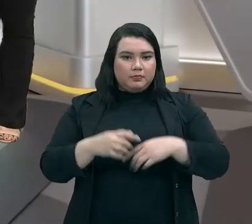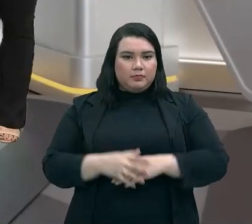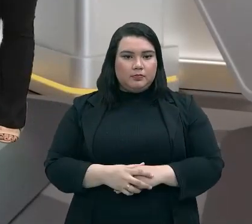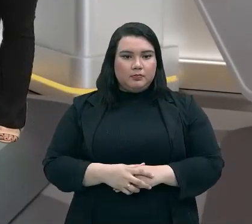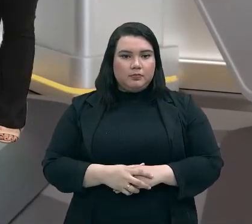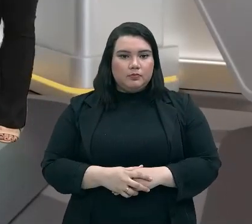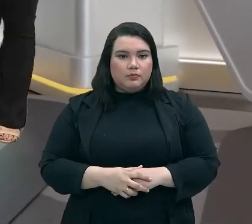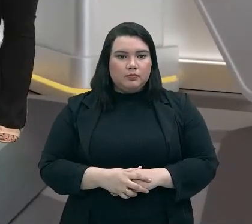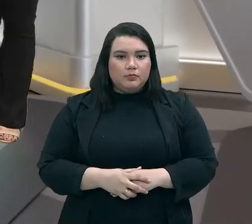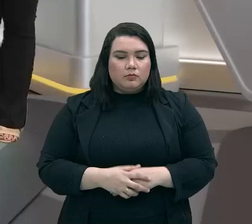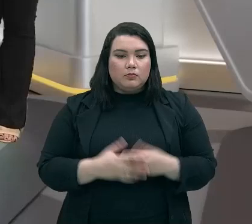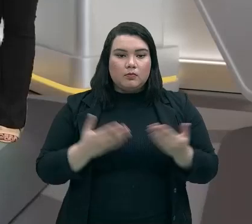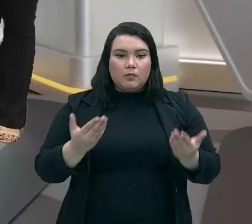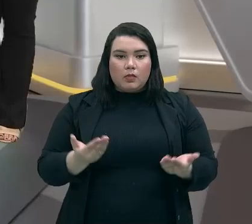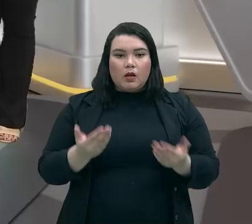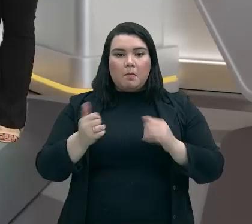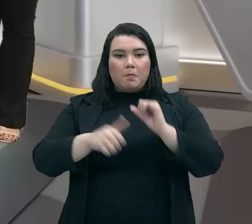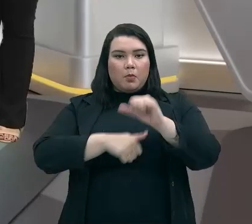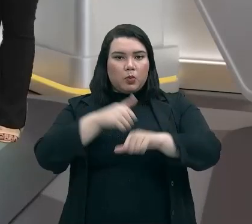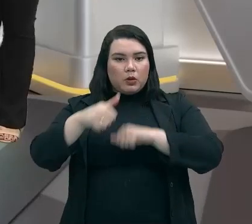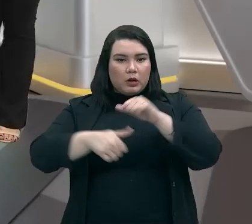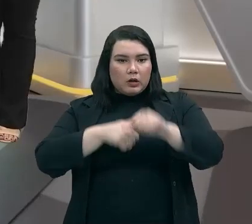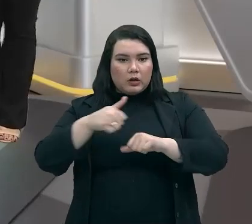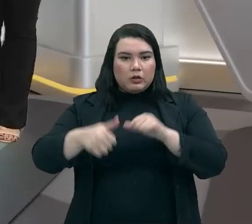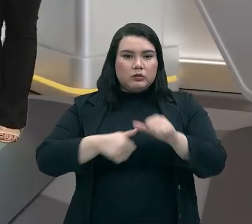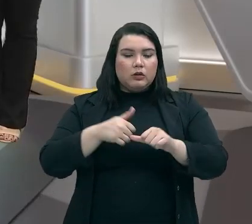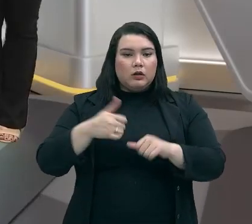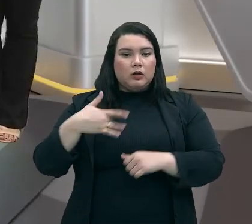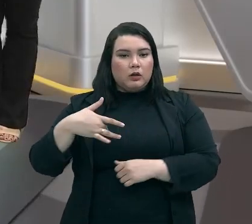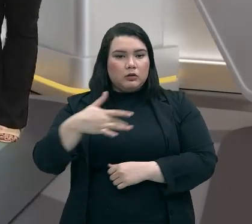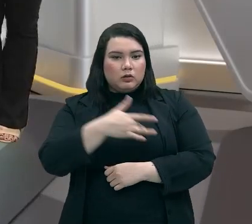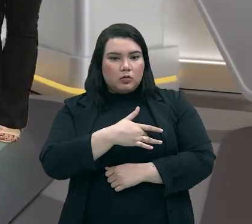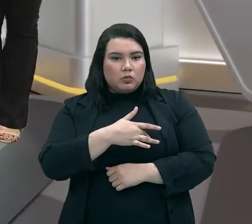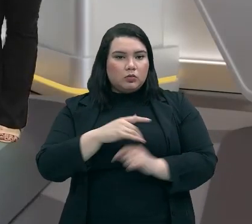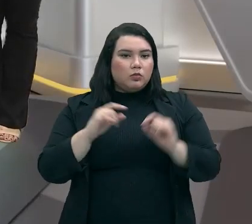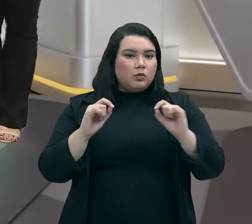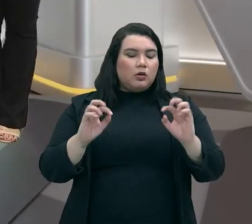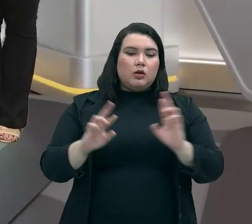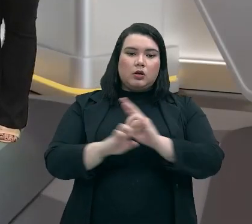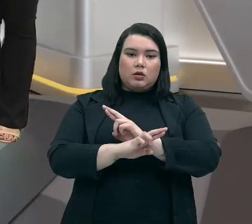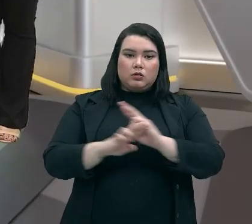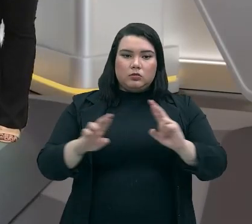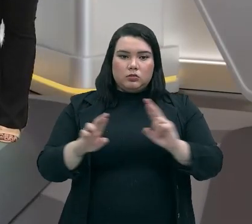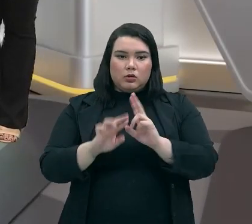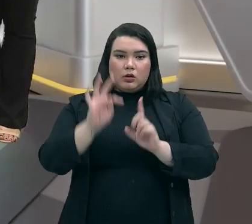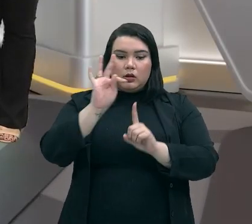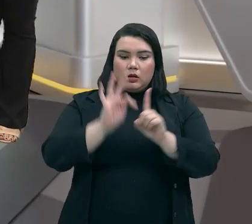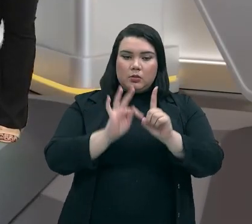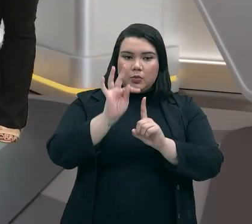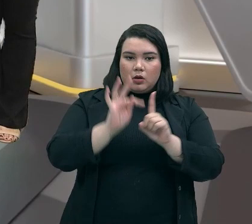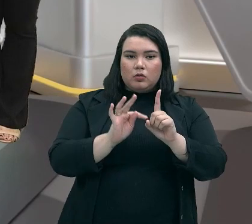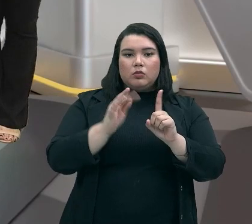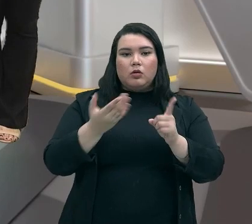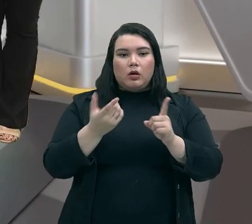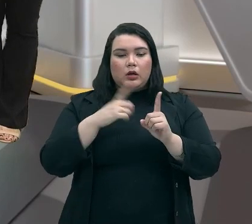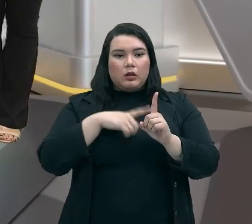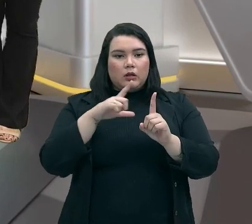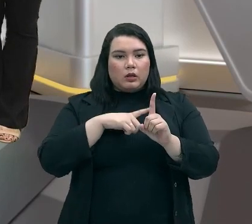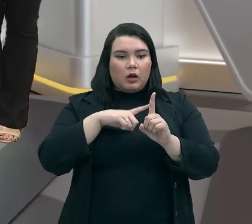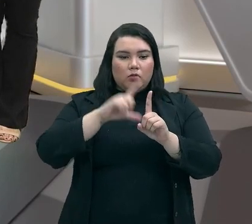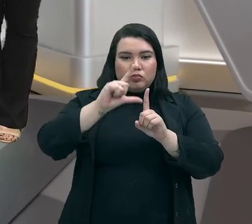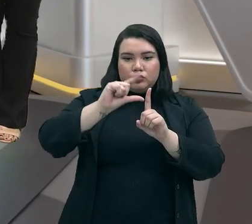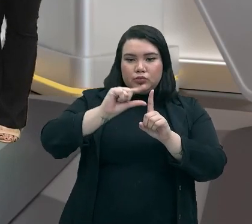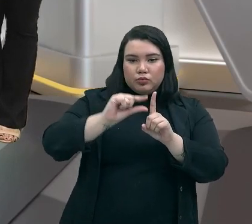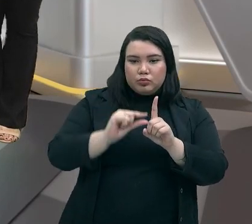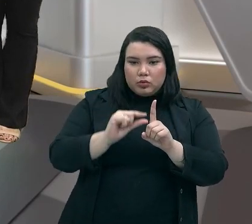as mudanças que mais impactam na nossa saúde são aquelas relacionadas às temperaturas extremas ou de